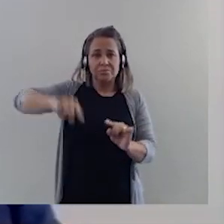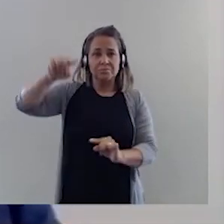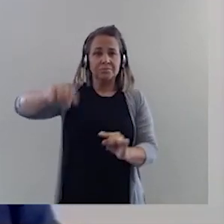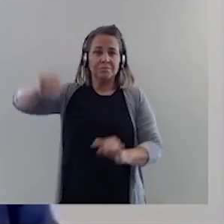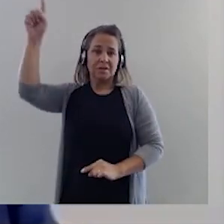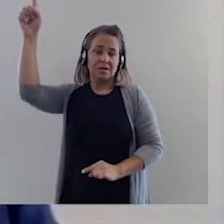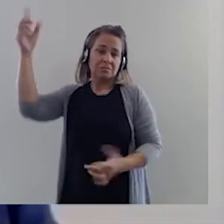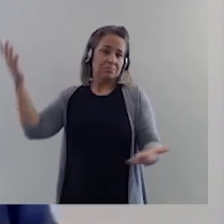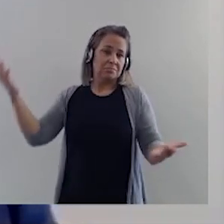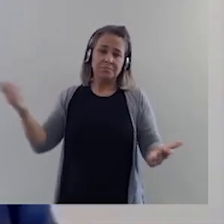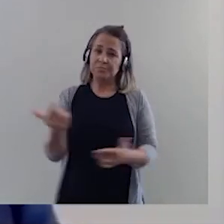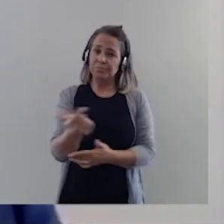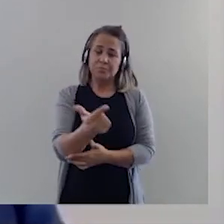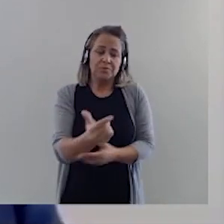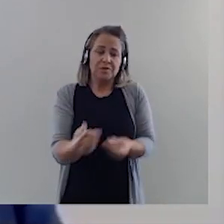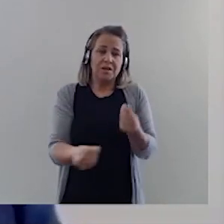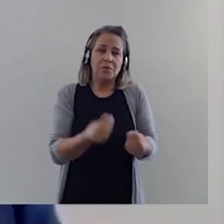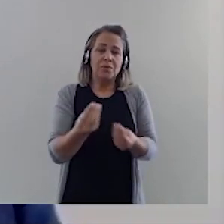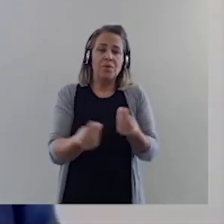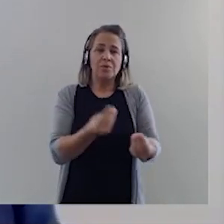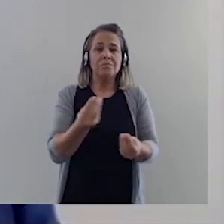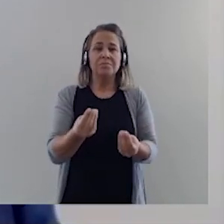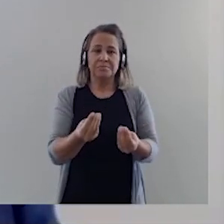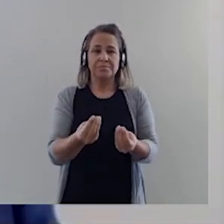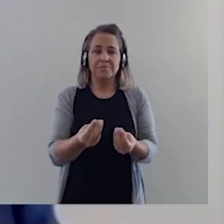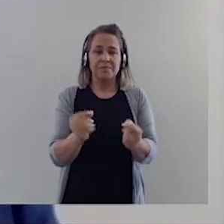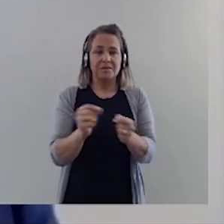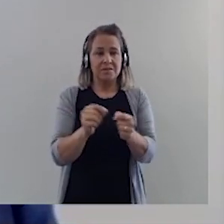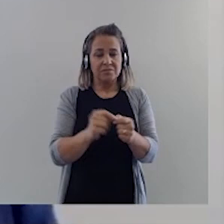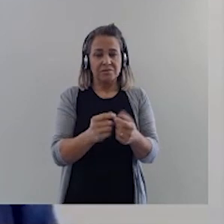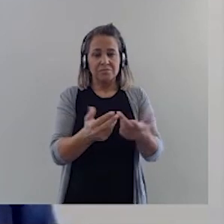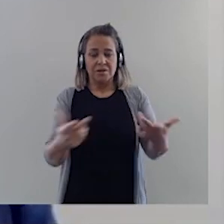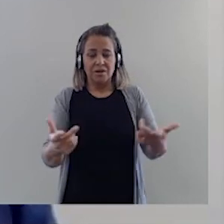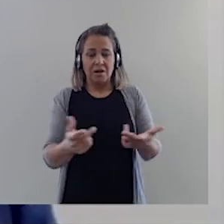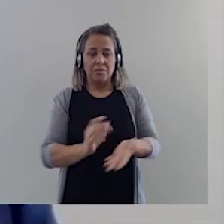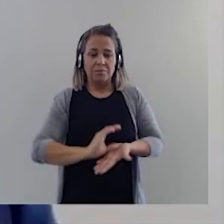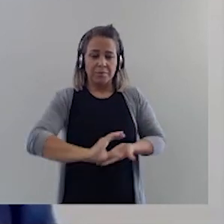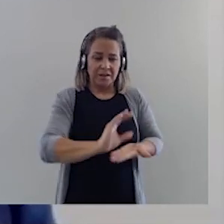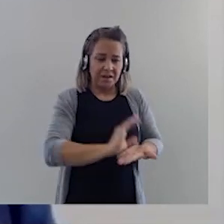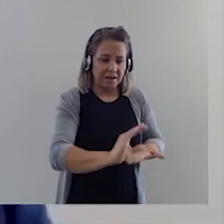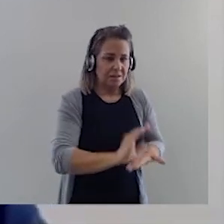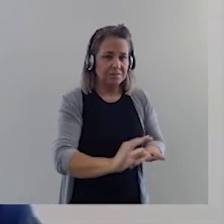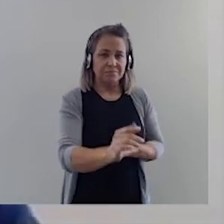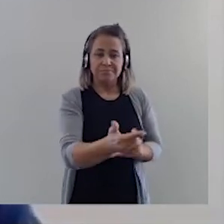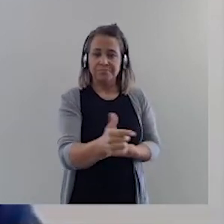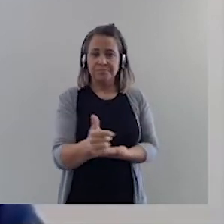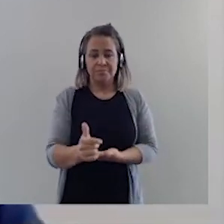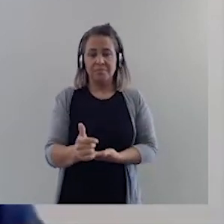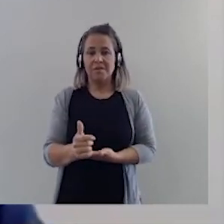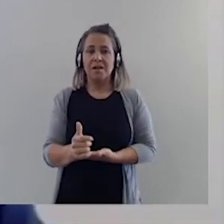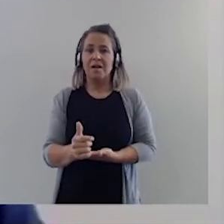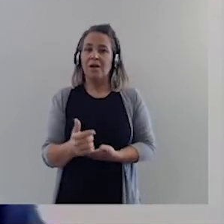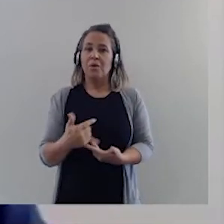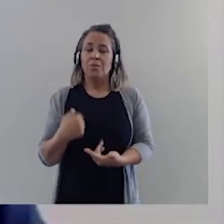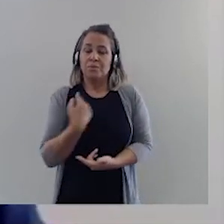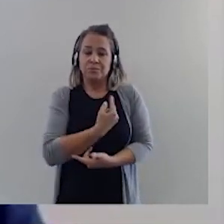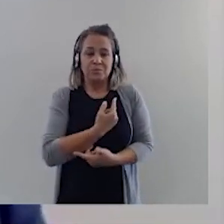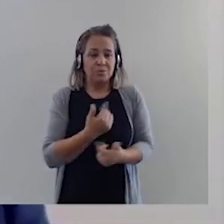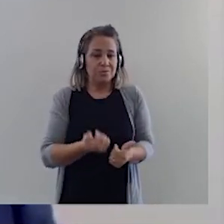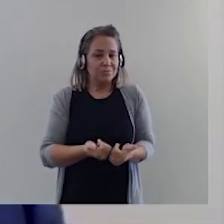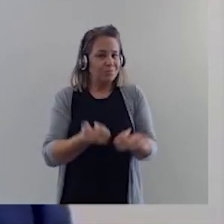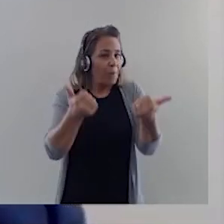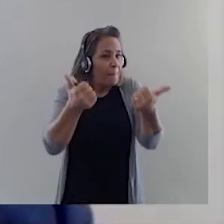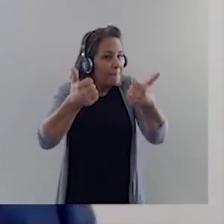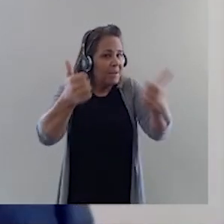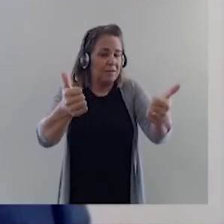doing business, de realização de créditos. Nosso marcador não é o dos melhores,